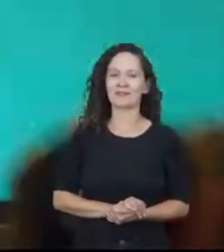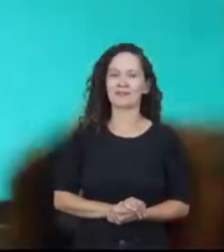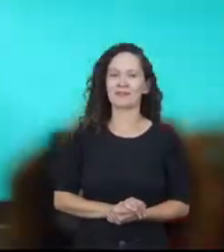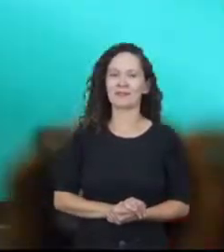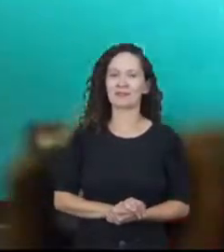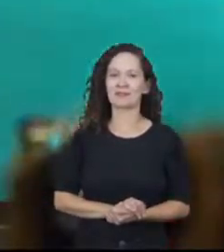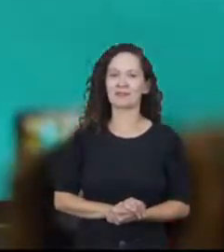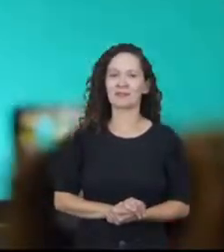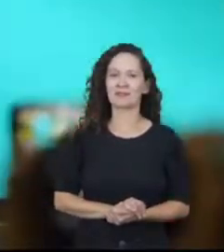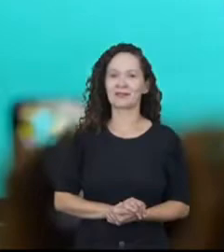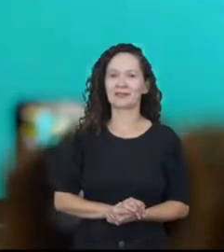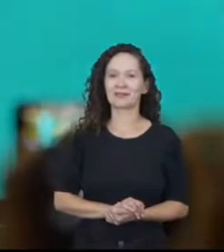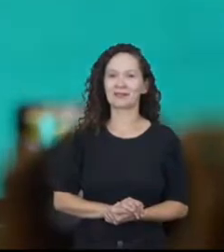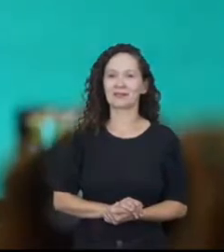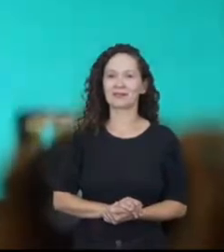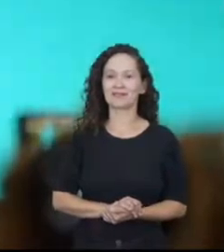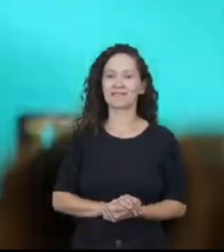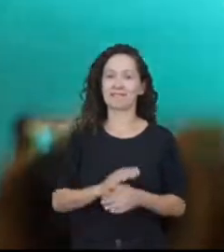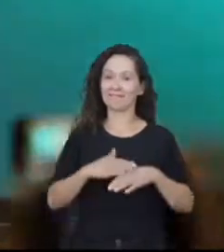Bem,